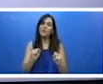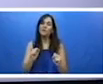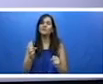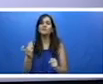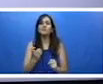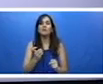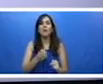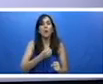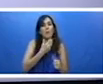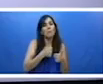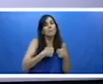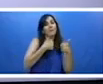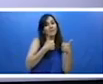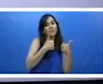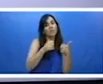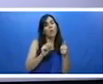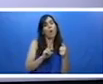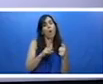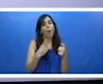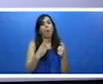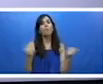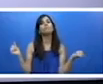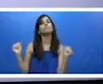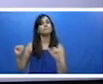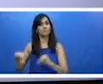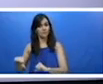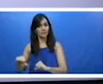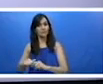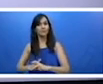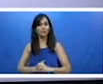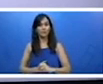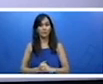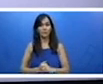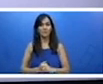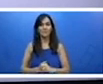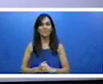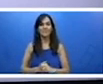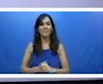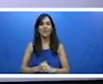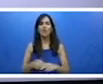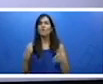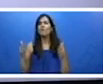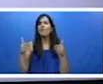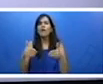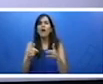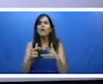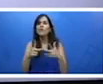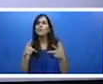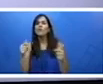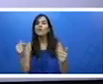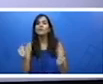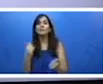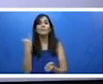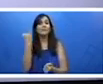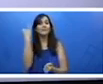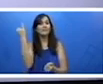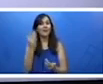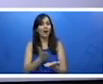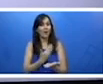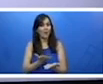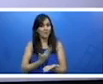negativos. Relacionar-se a alguma característica relevante da obra, uma ou várias das citadas